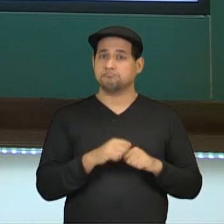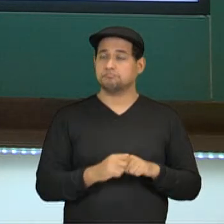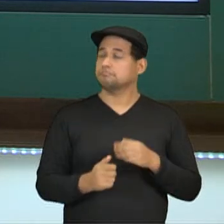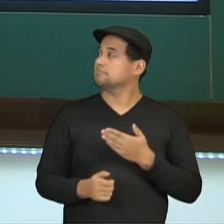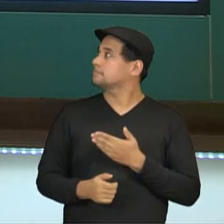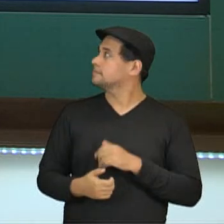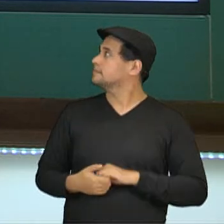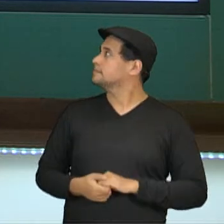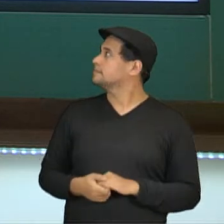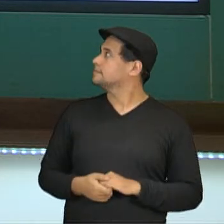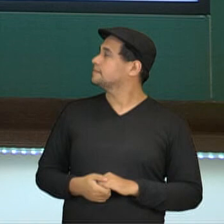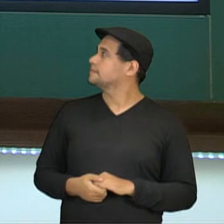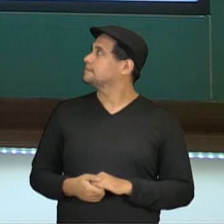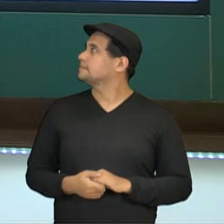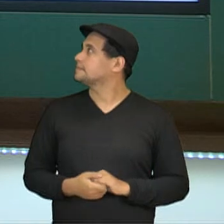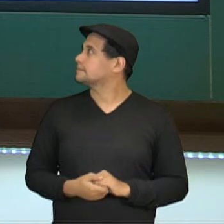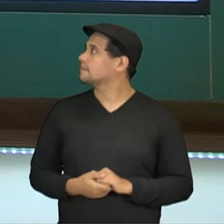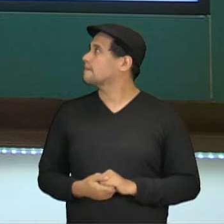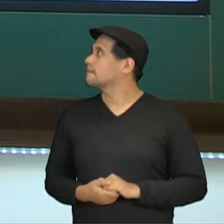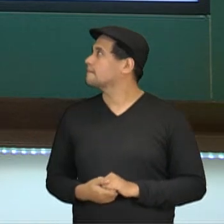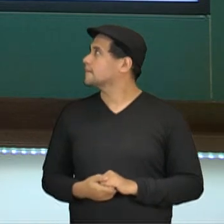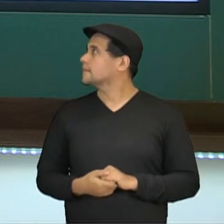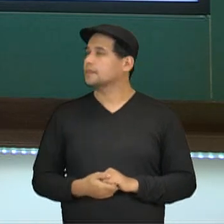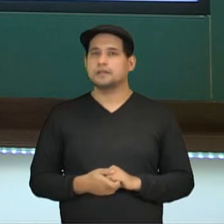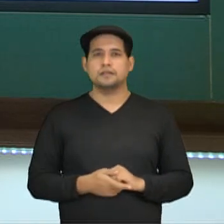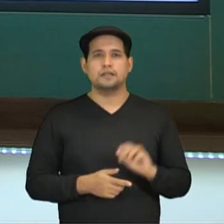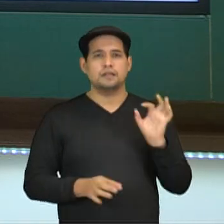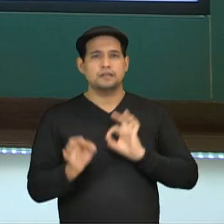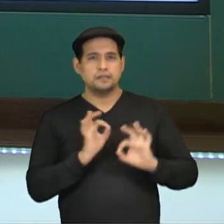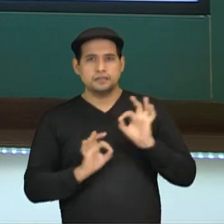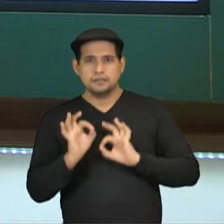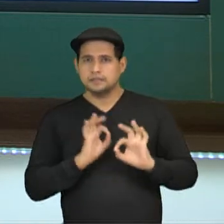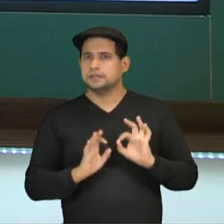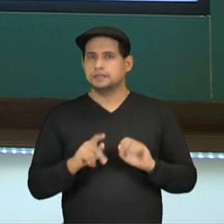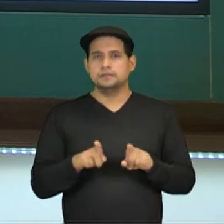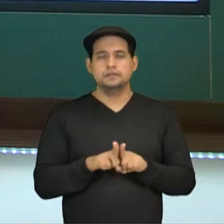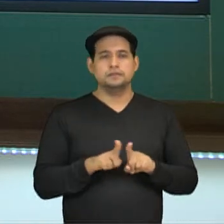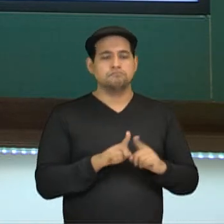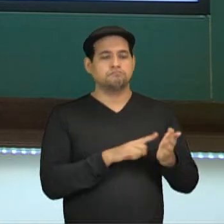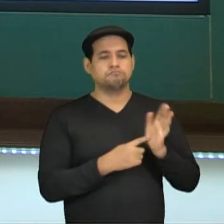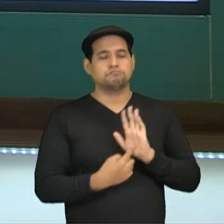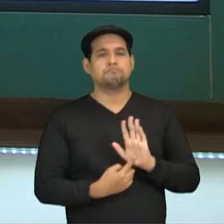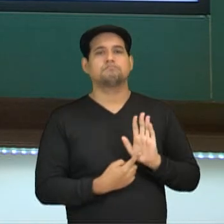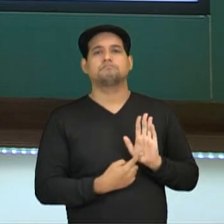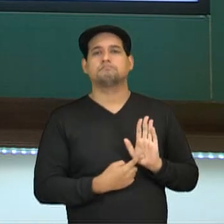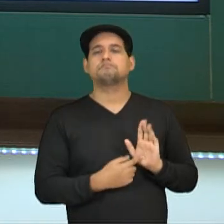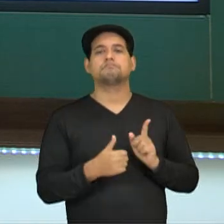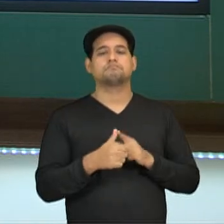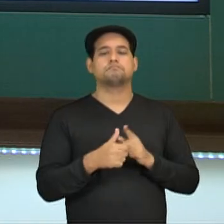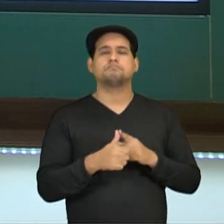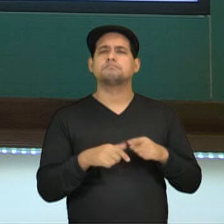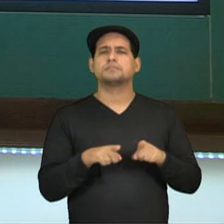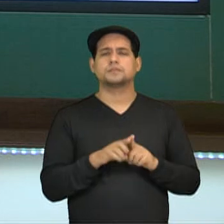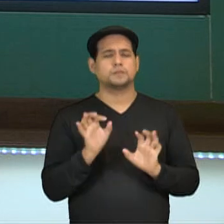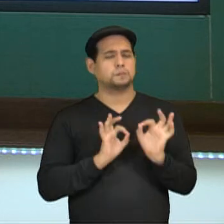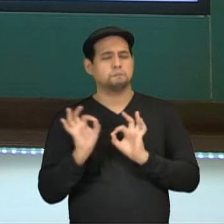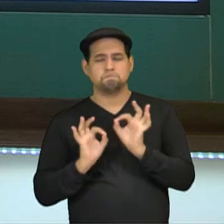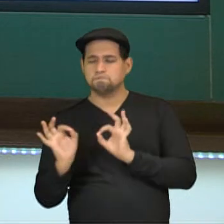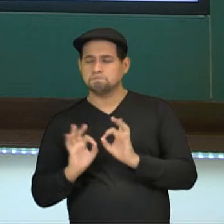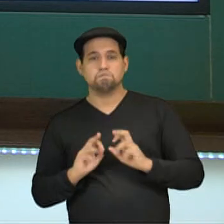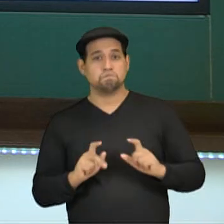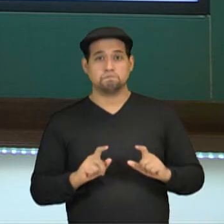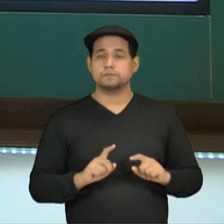mais bx mais c igual a 0. Então, você vai mexer aqui, ó, faz a distributiva, traz esse cara para o primeiro membro, dá uma ajeitadinha